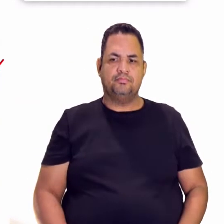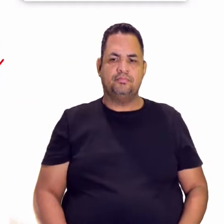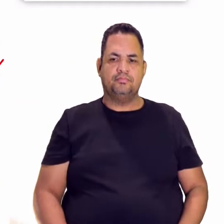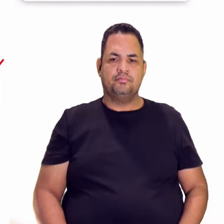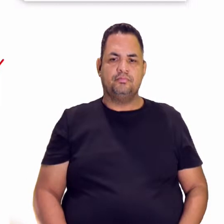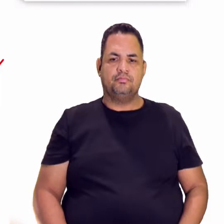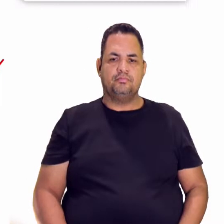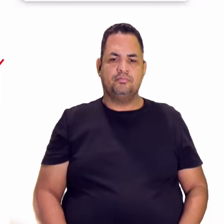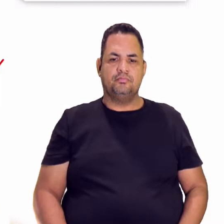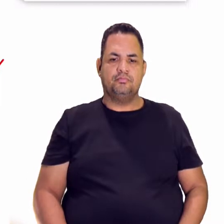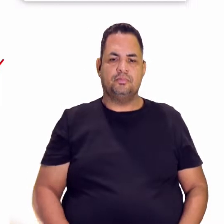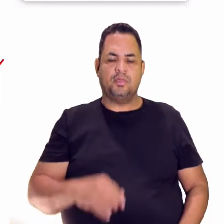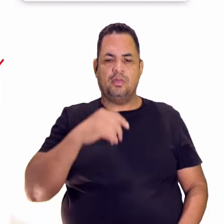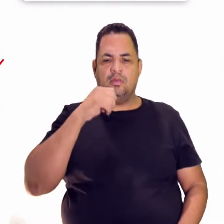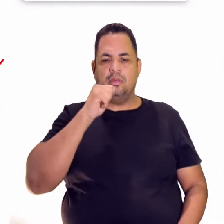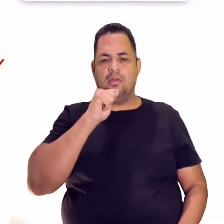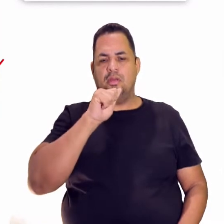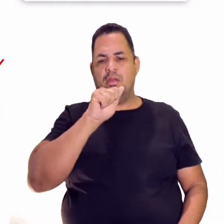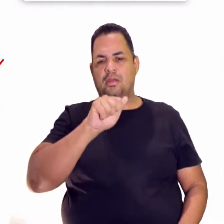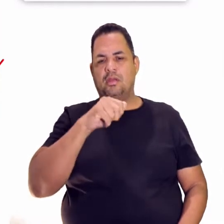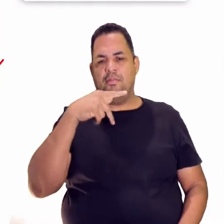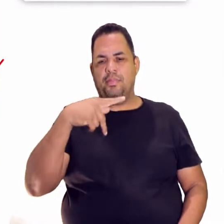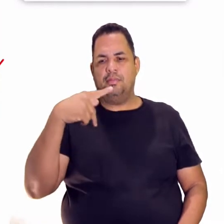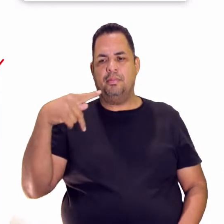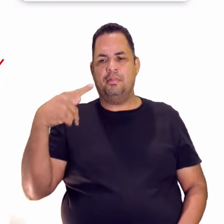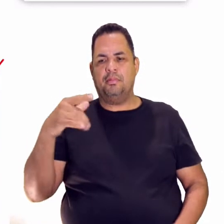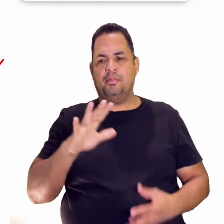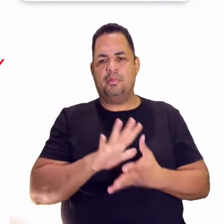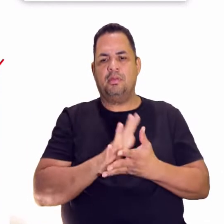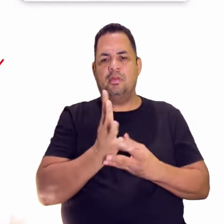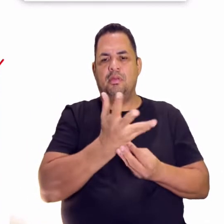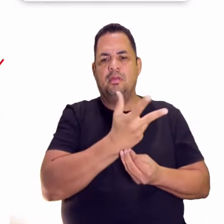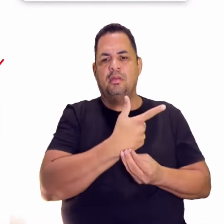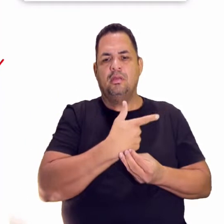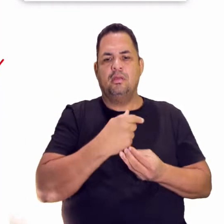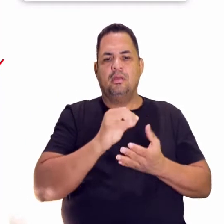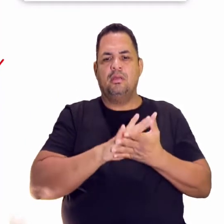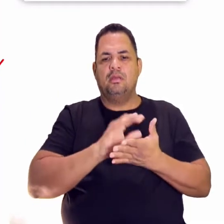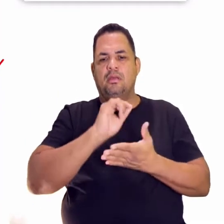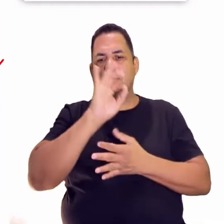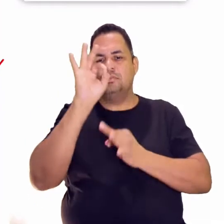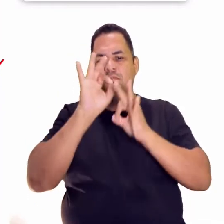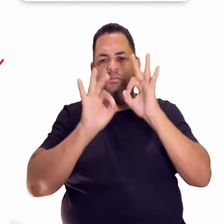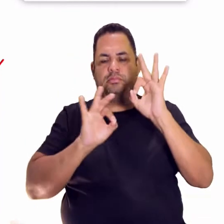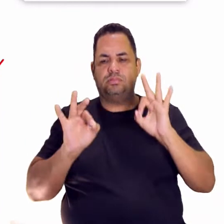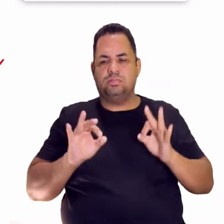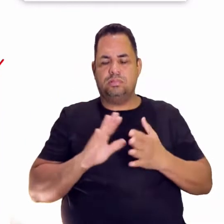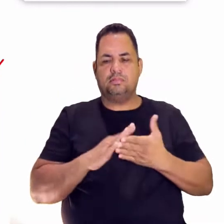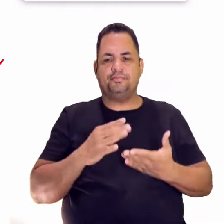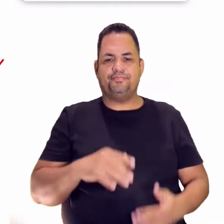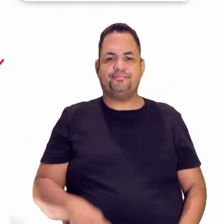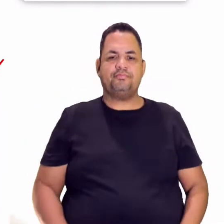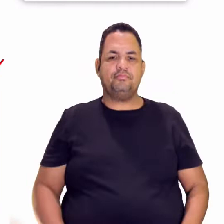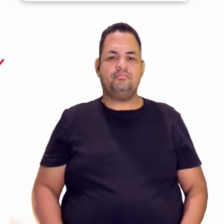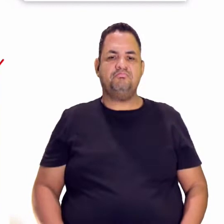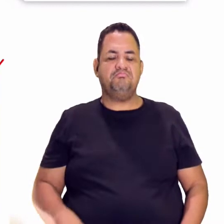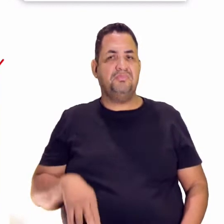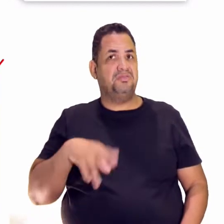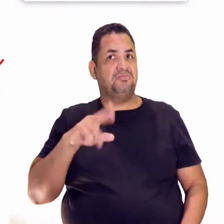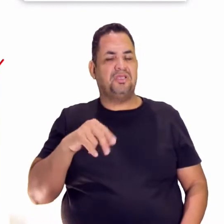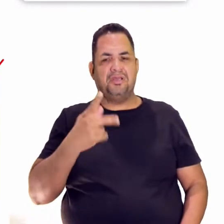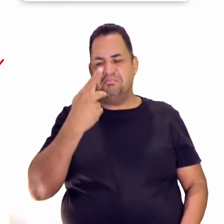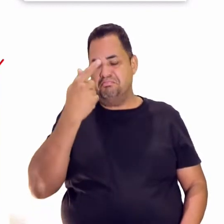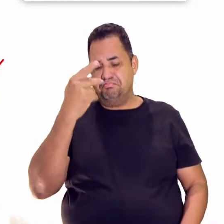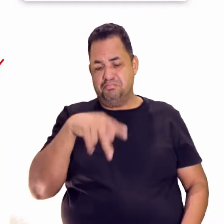os aplicativos que tem na internet para artes gráficas são assim, coisas inacreditáveis,